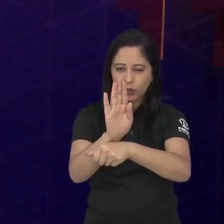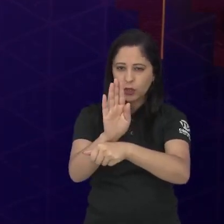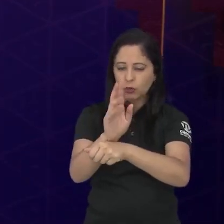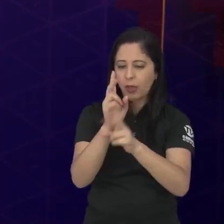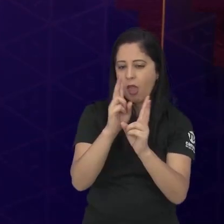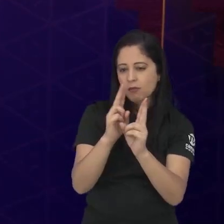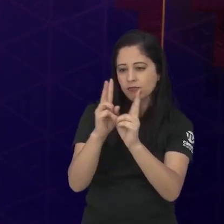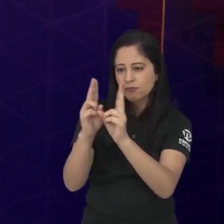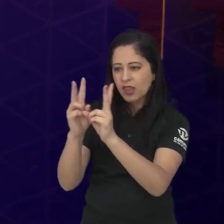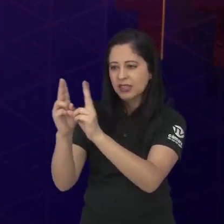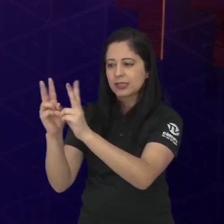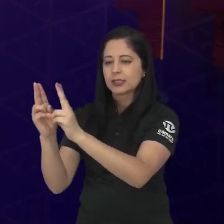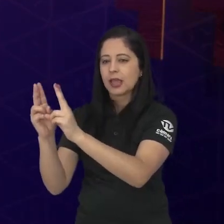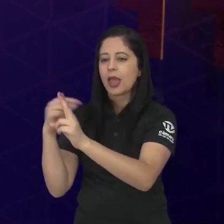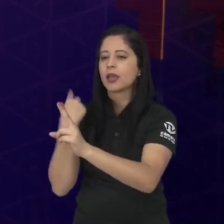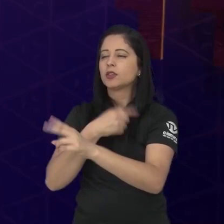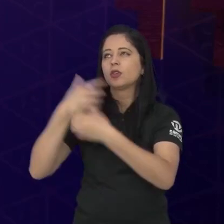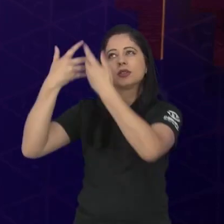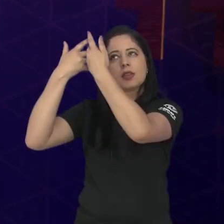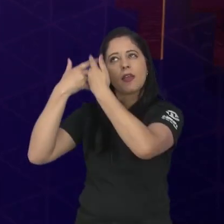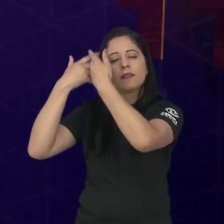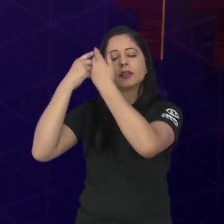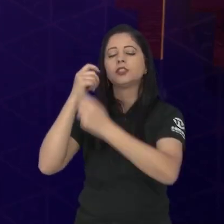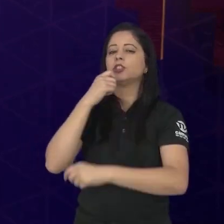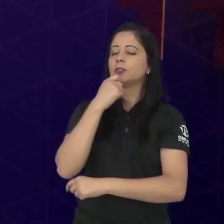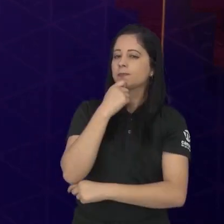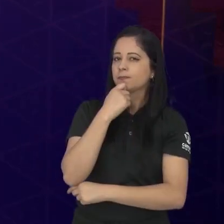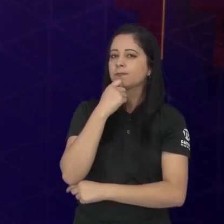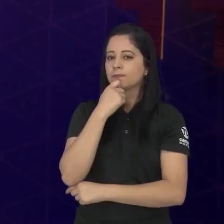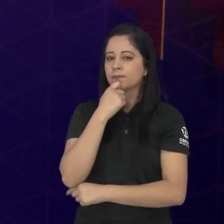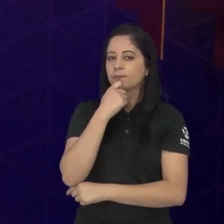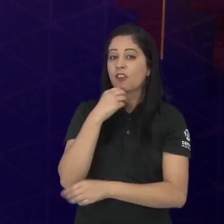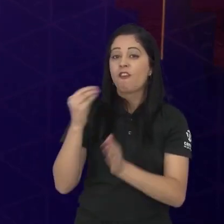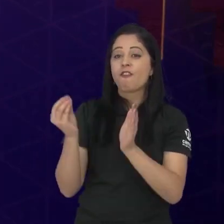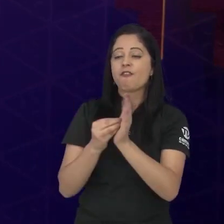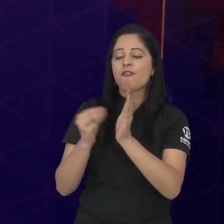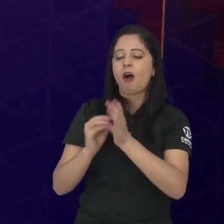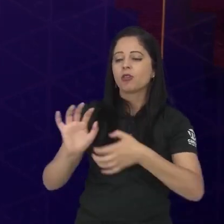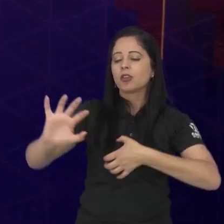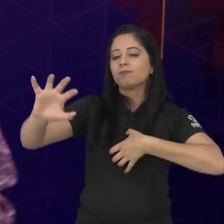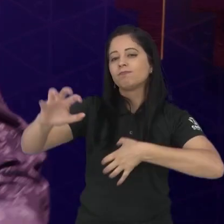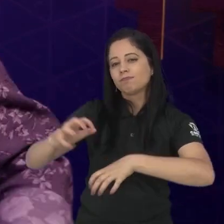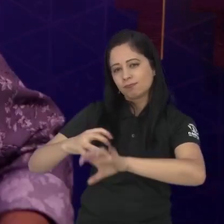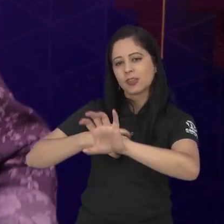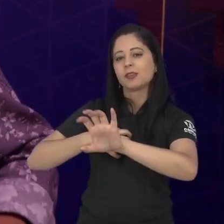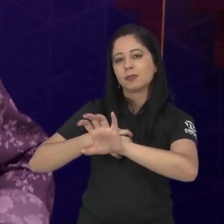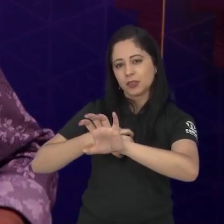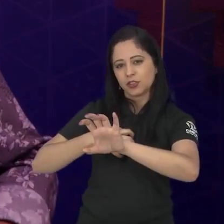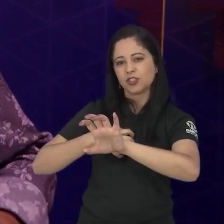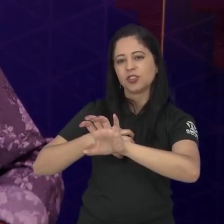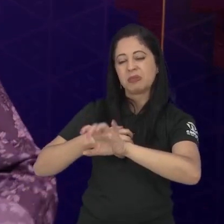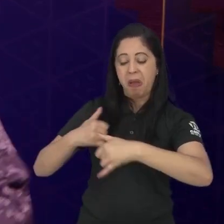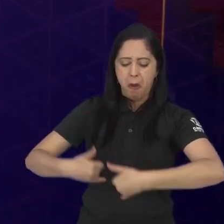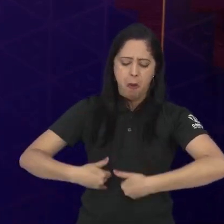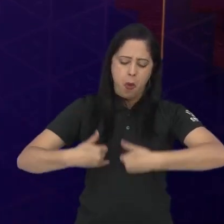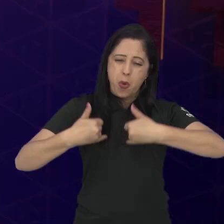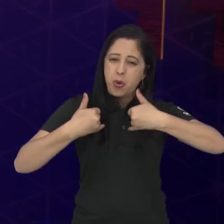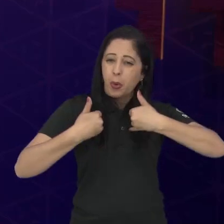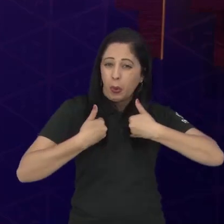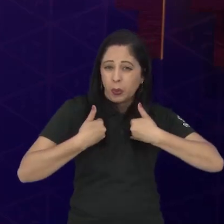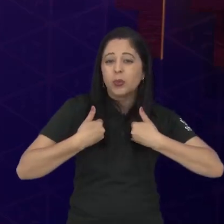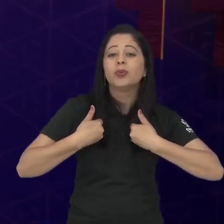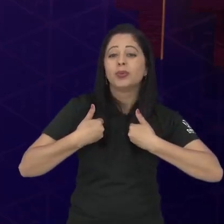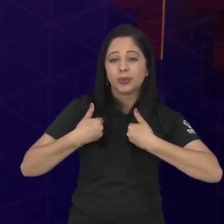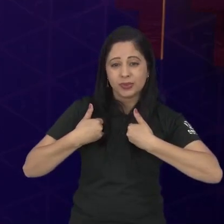essa mensagem de que o ser humano, ou ele quer a falta de empatia, ou o orgulho,